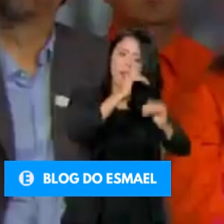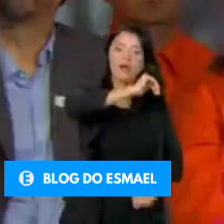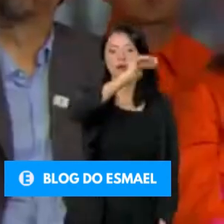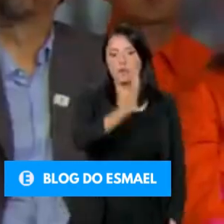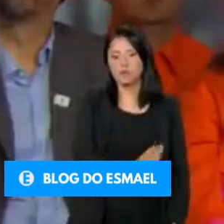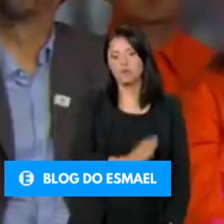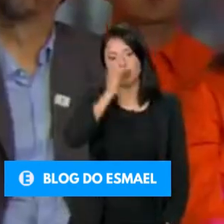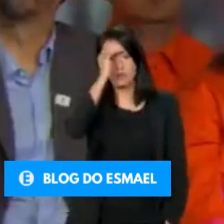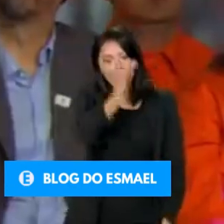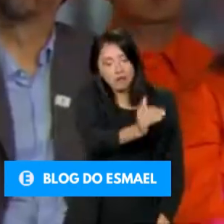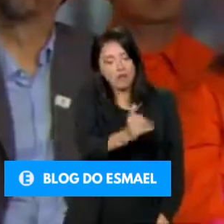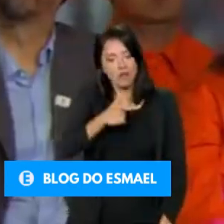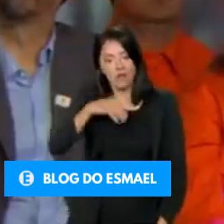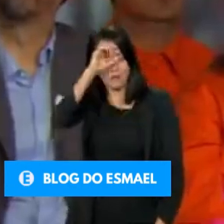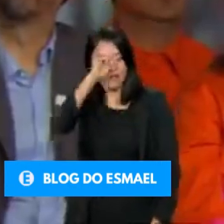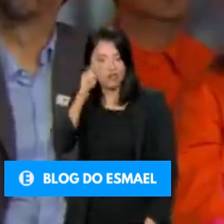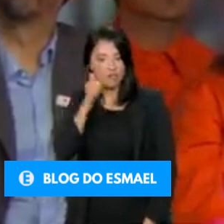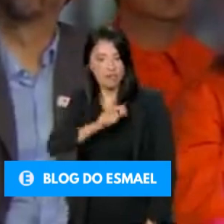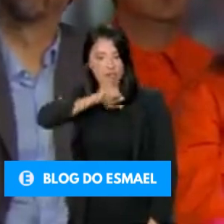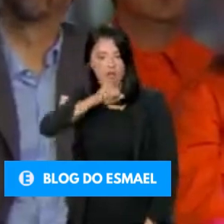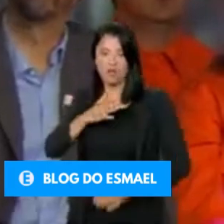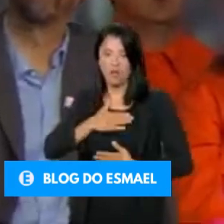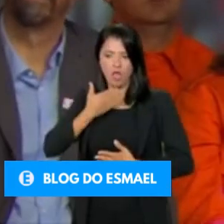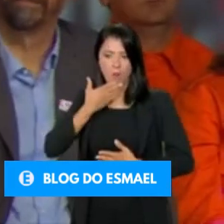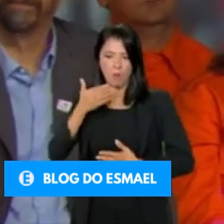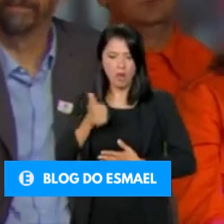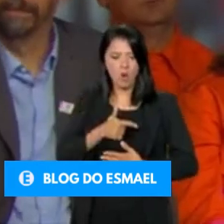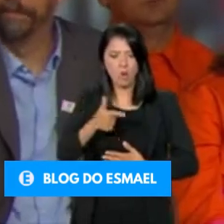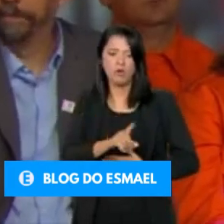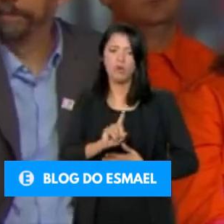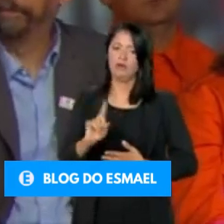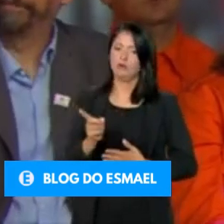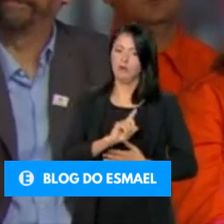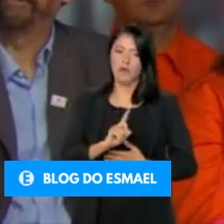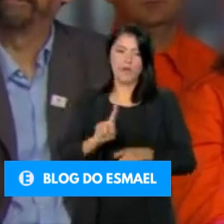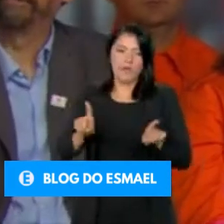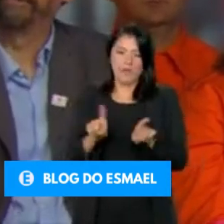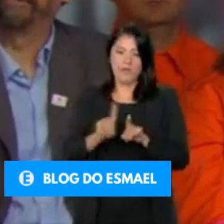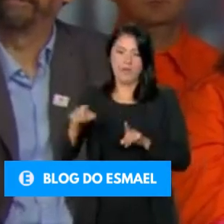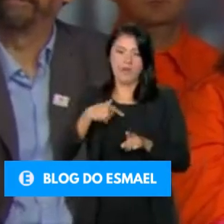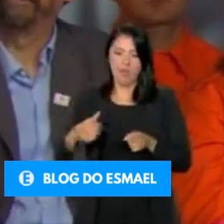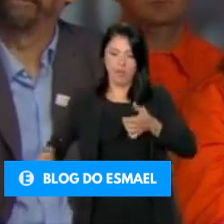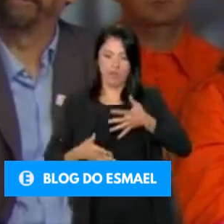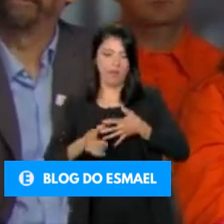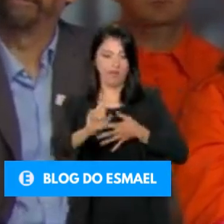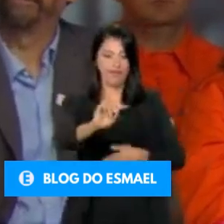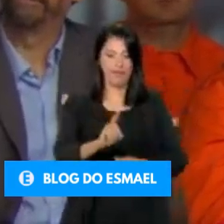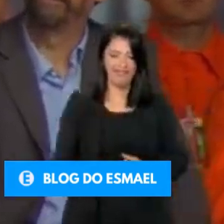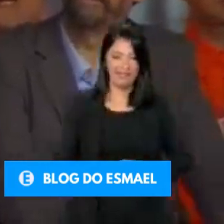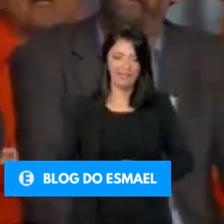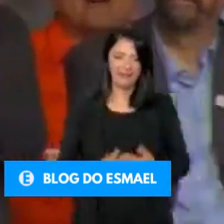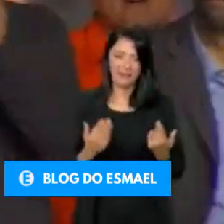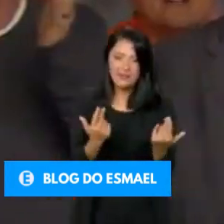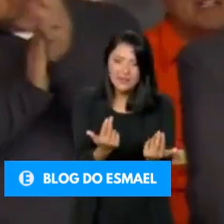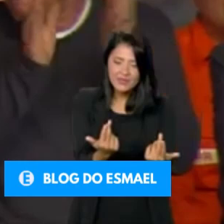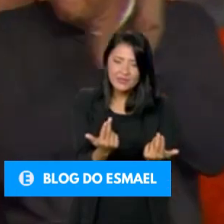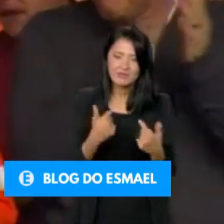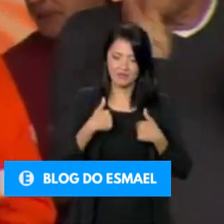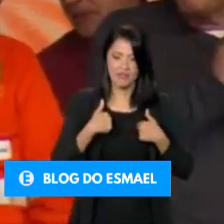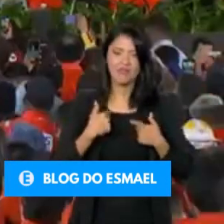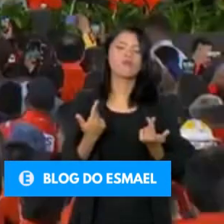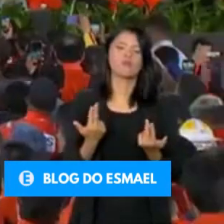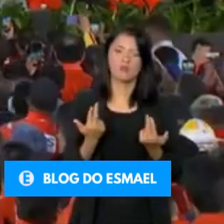eu aprendi com a minha mãe, eu não sou melhor de ninguém, mas também não sou pior. Da mesma forma,